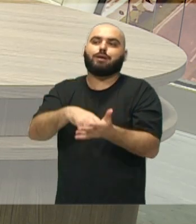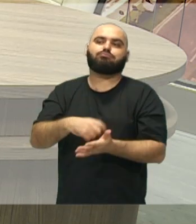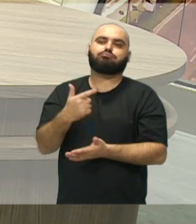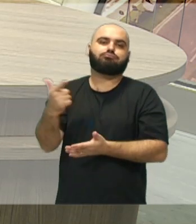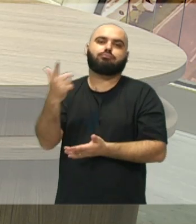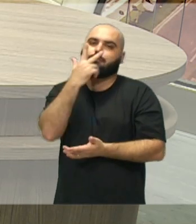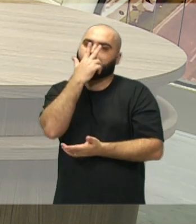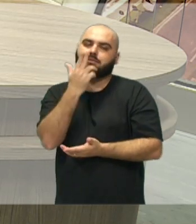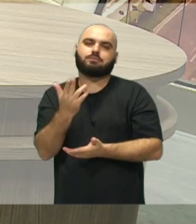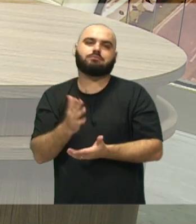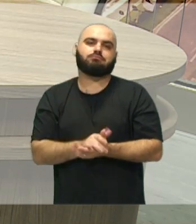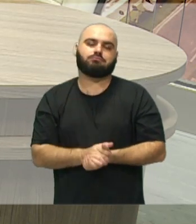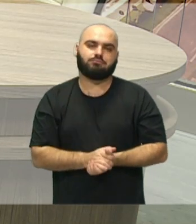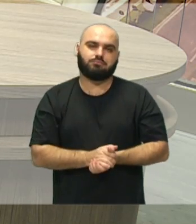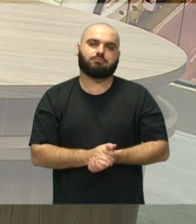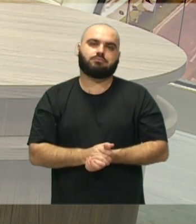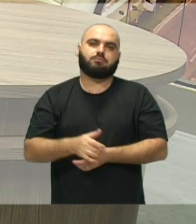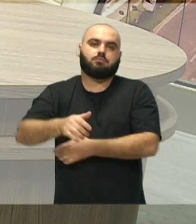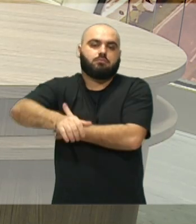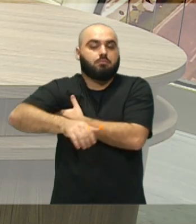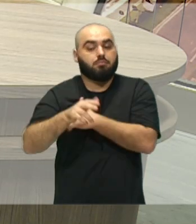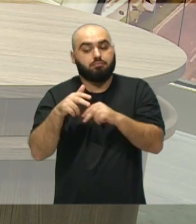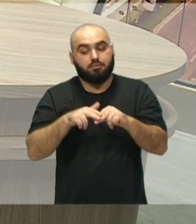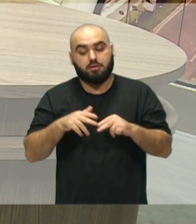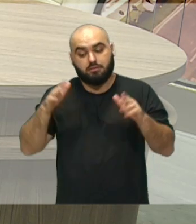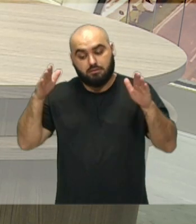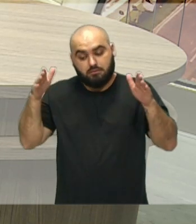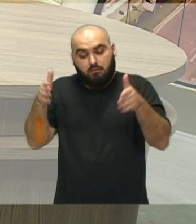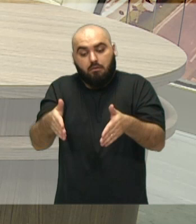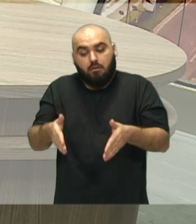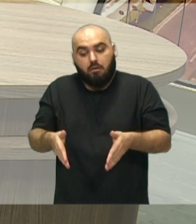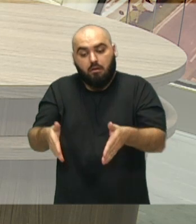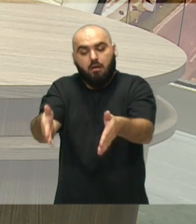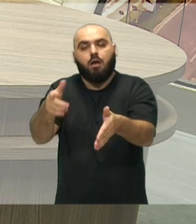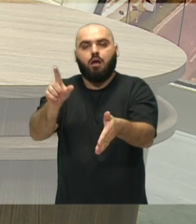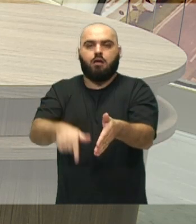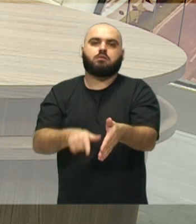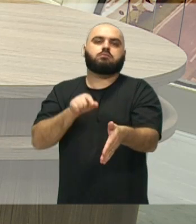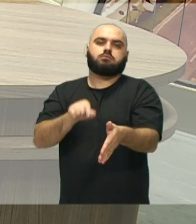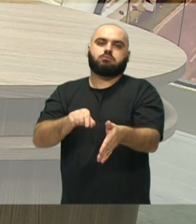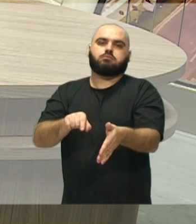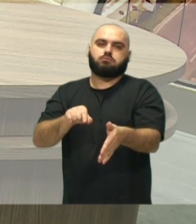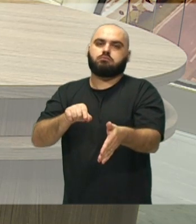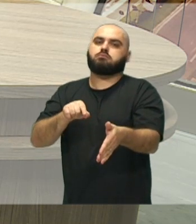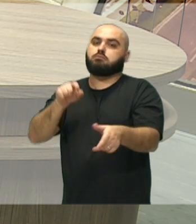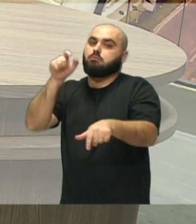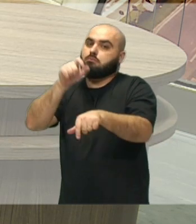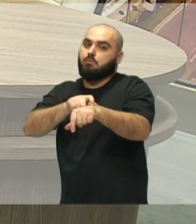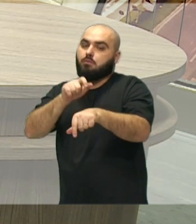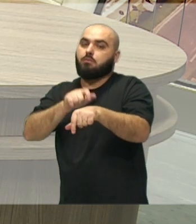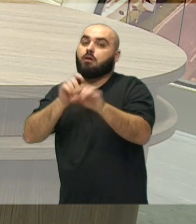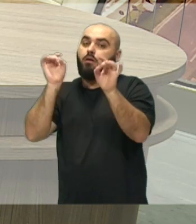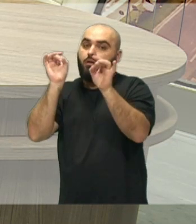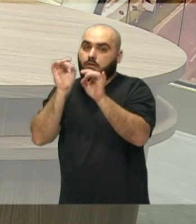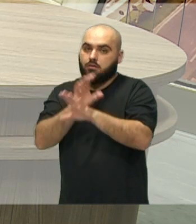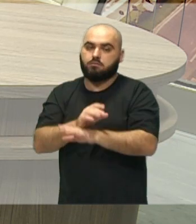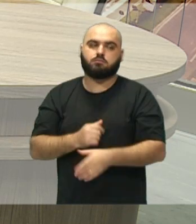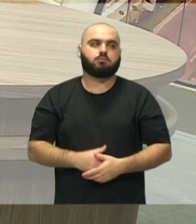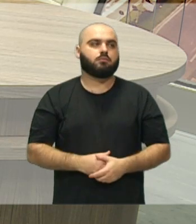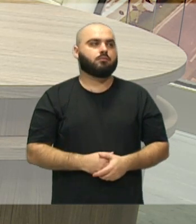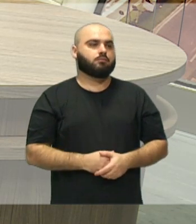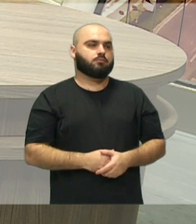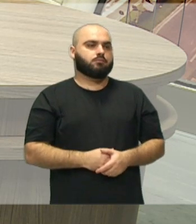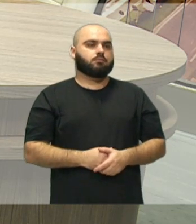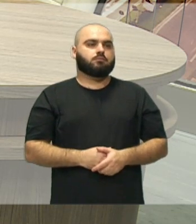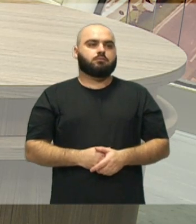né? Então, eu acho que esse é o caminho, né? Realmente, a hora que for mais... Aí a gente está falando assim, né, tanto